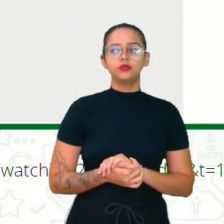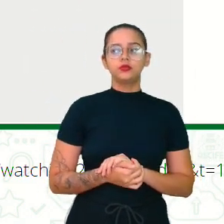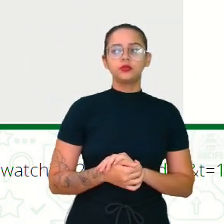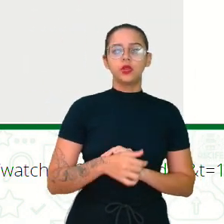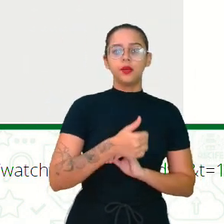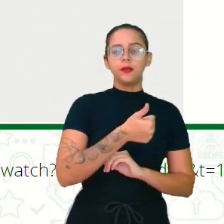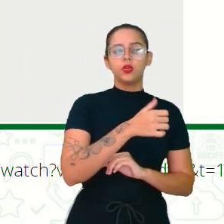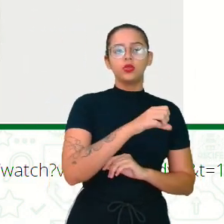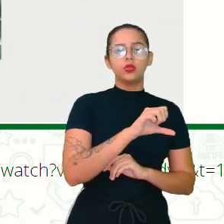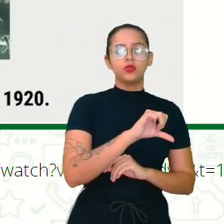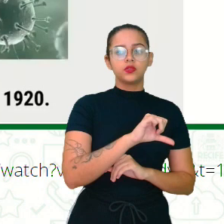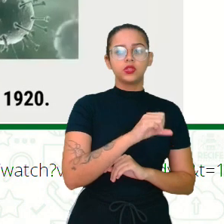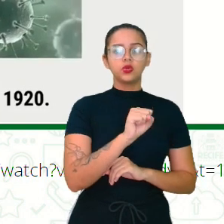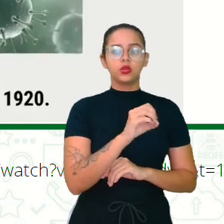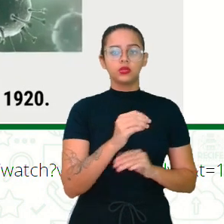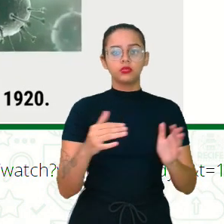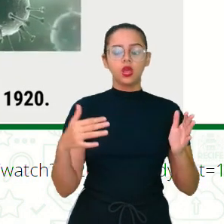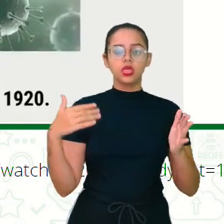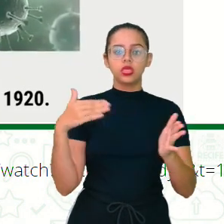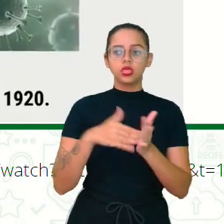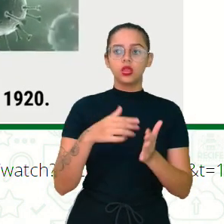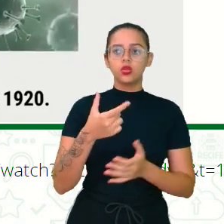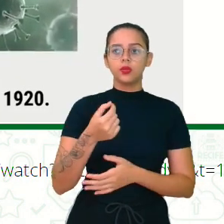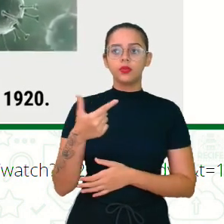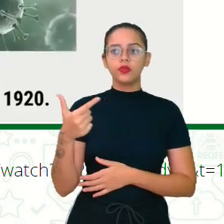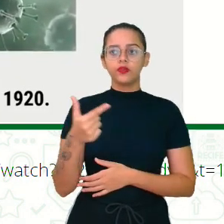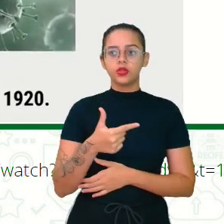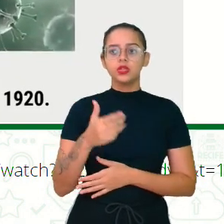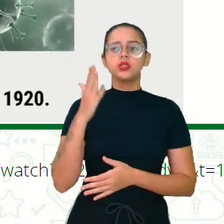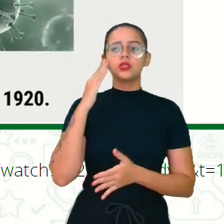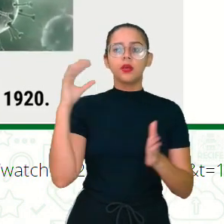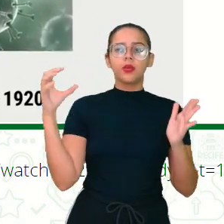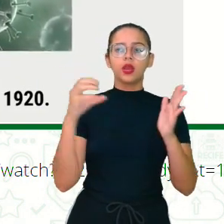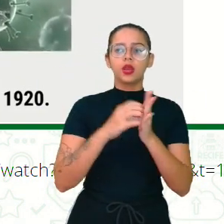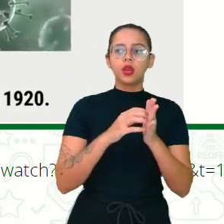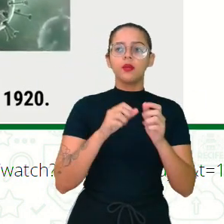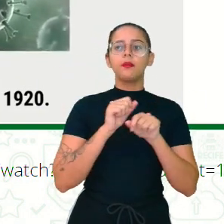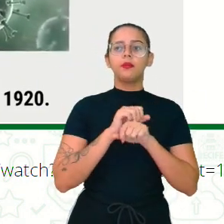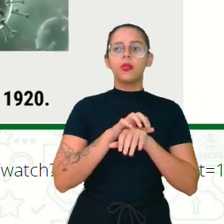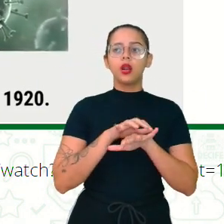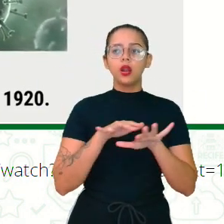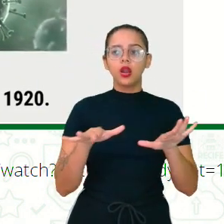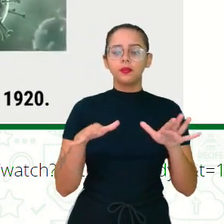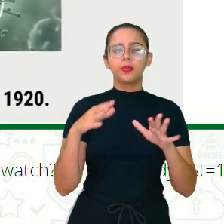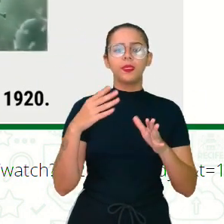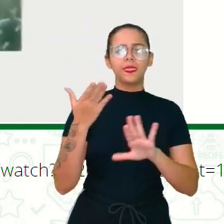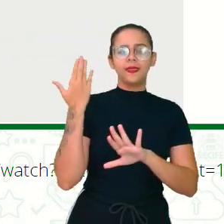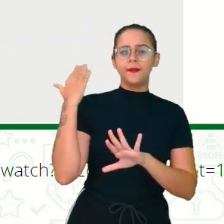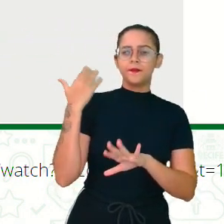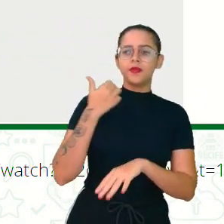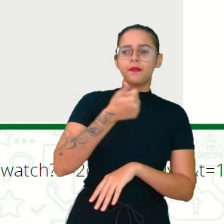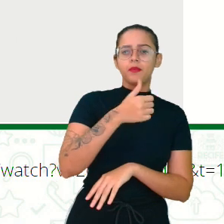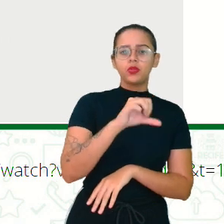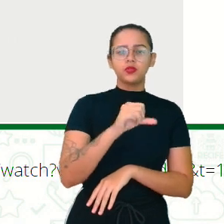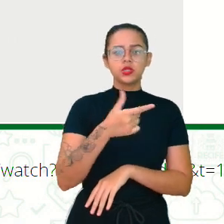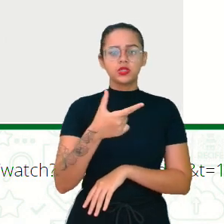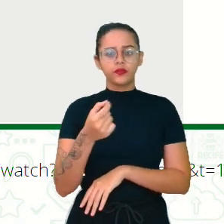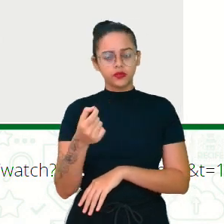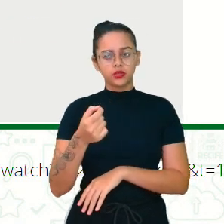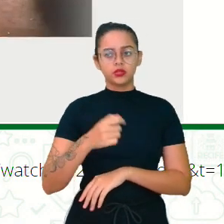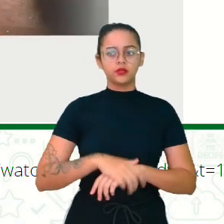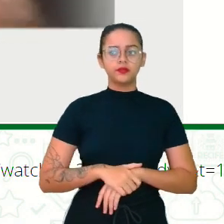1980 a 2020. Sabe-se que HIV circula pelo menos desde a década de 1920.